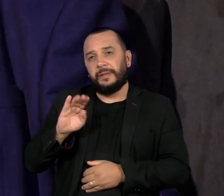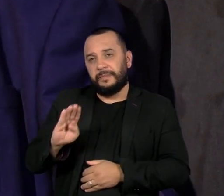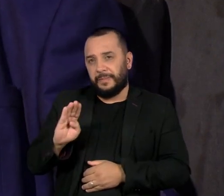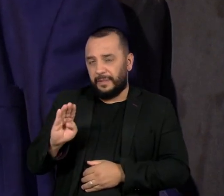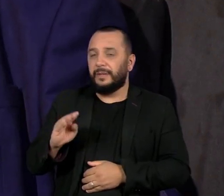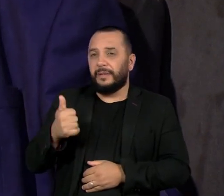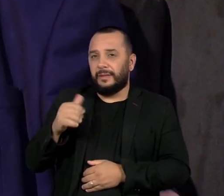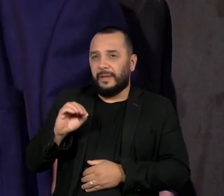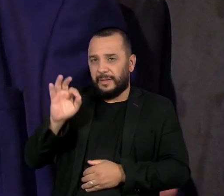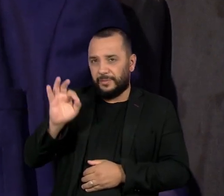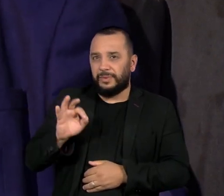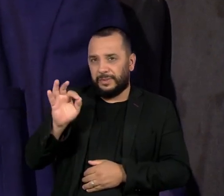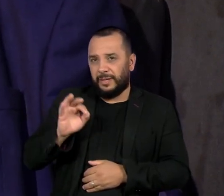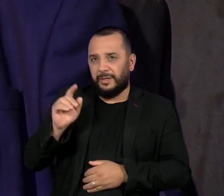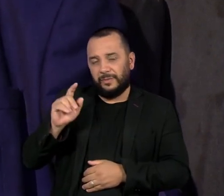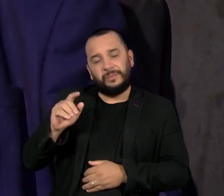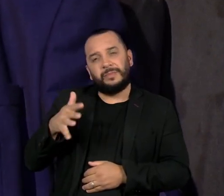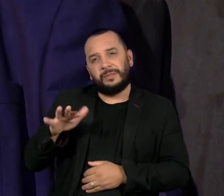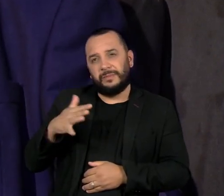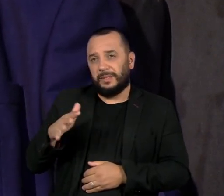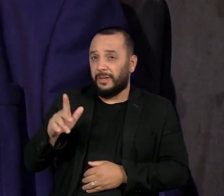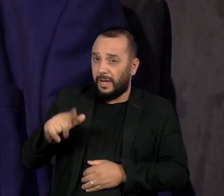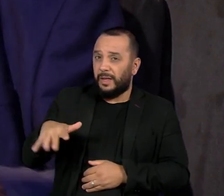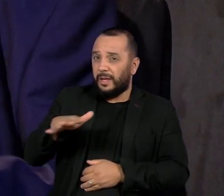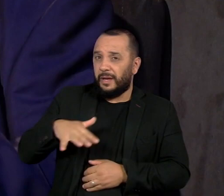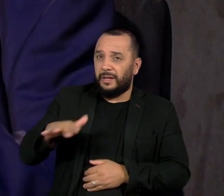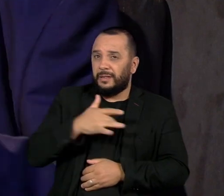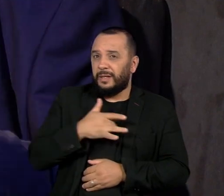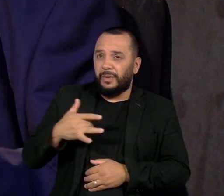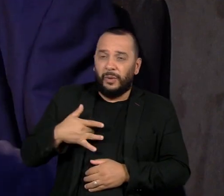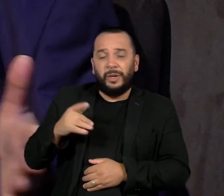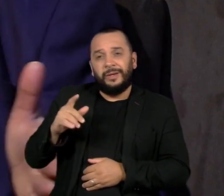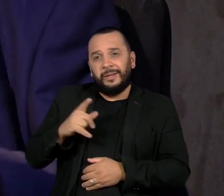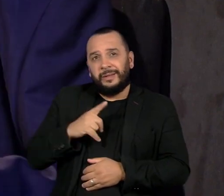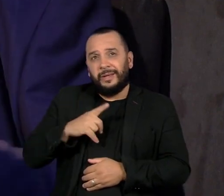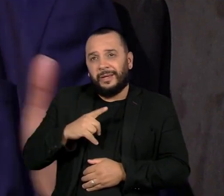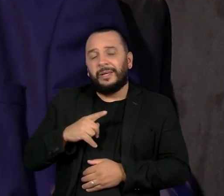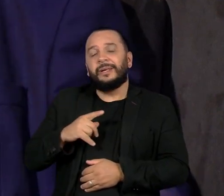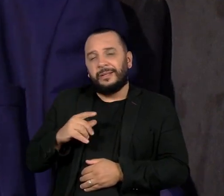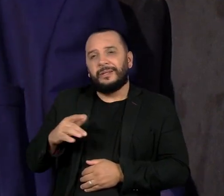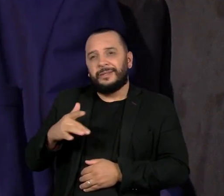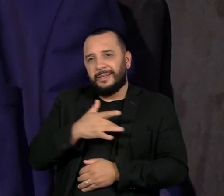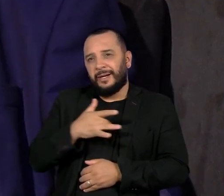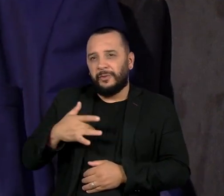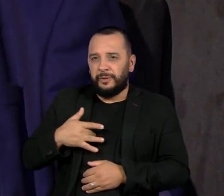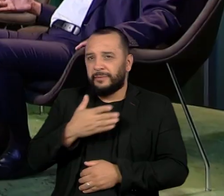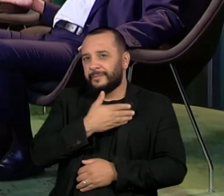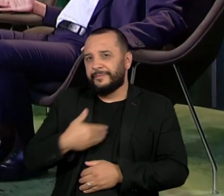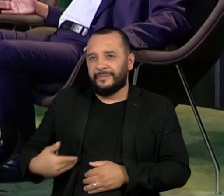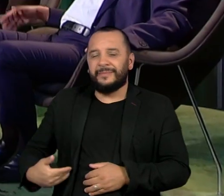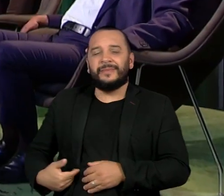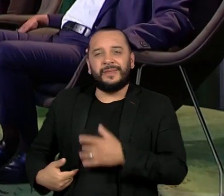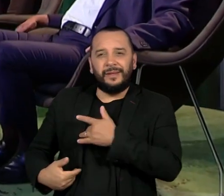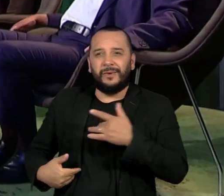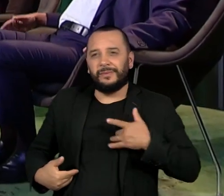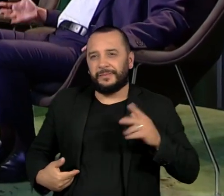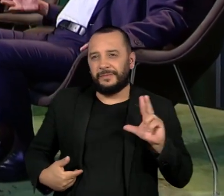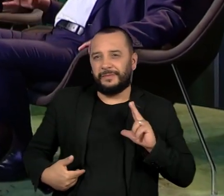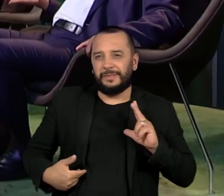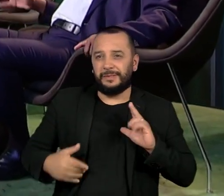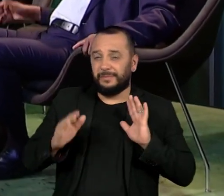PIB brasileiro é o PIB da saúde, né? E esse PIB é dividido entre saúde pública e privada, né? Só que a saúde